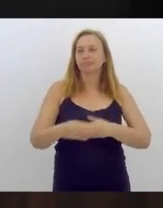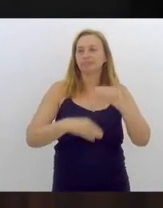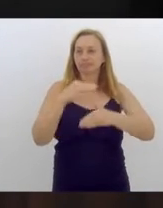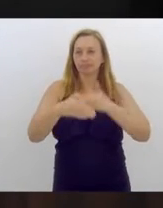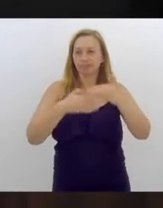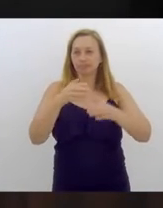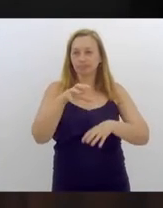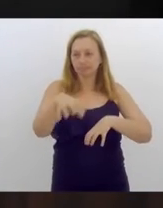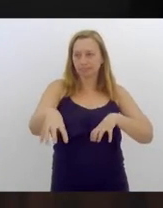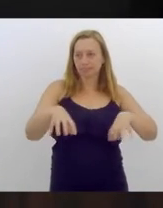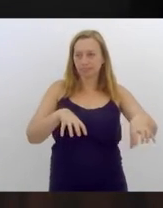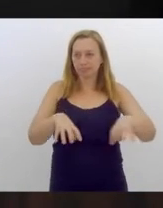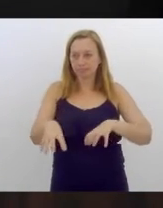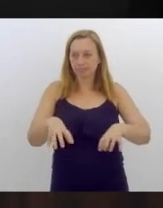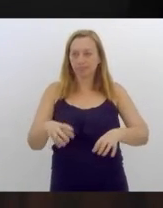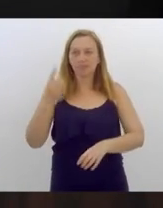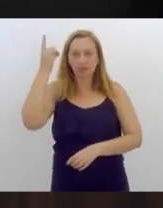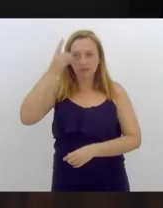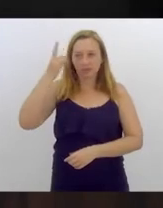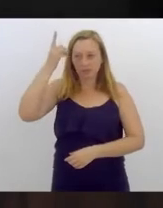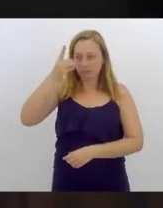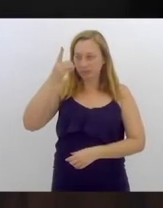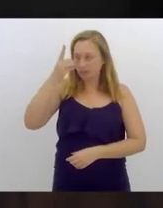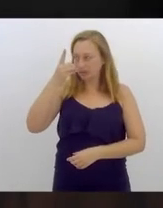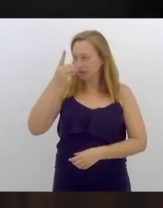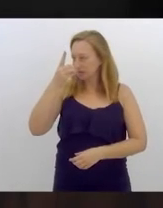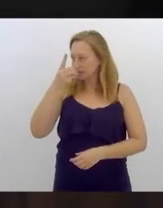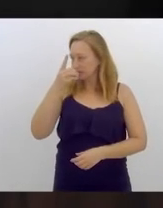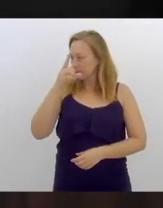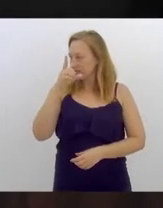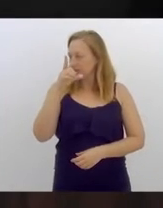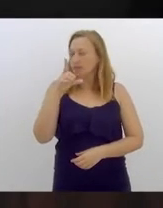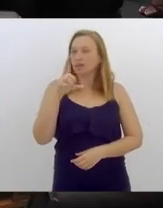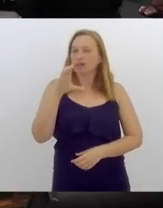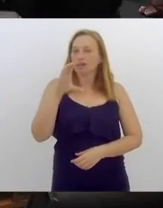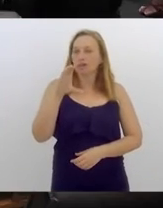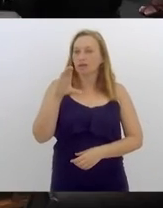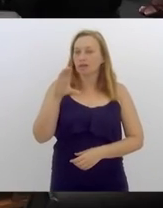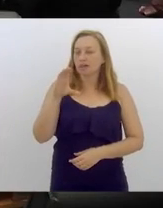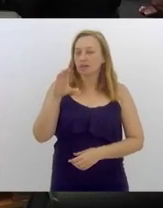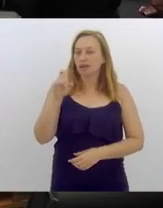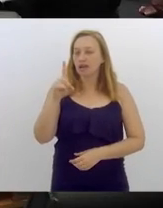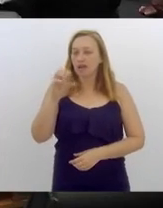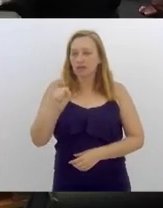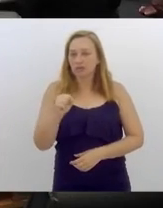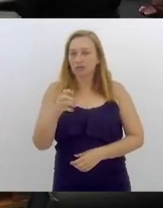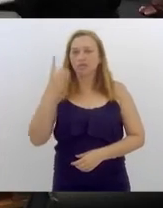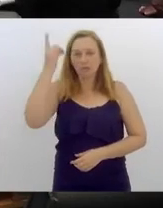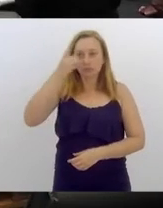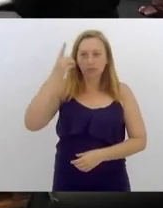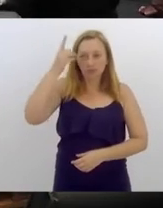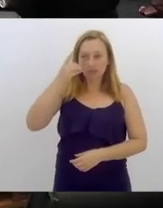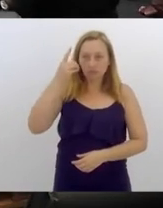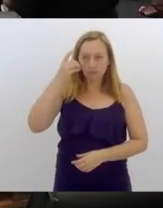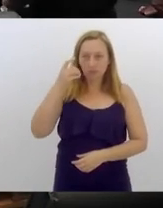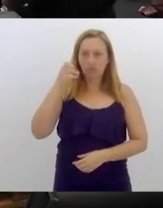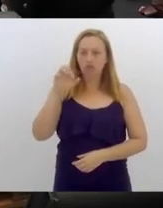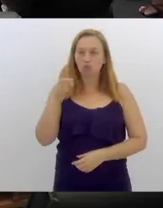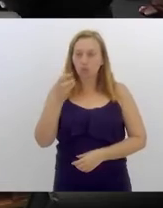Regional deputado Carlos Macedo Deputado Eurico Júnior